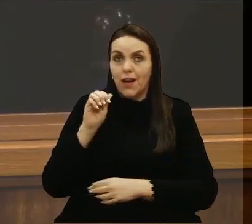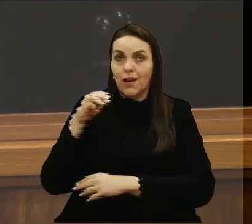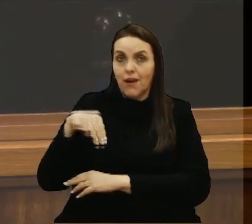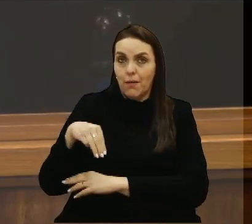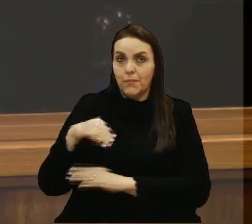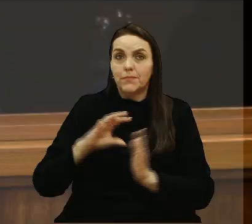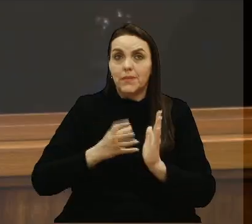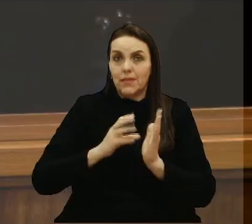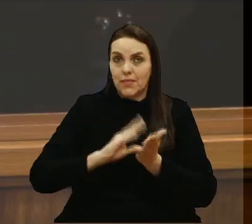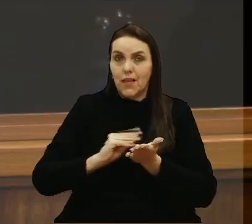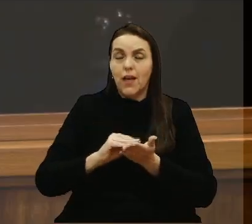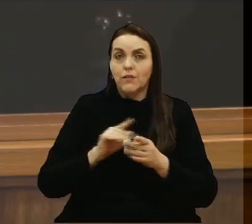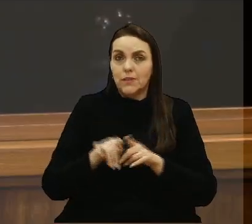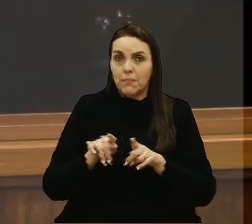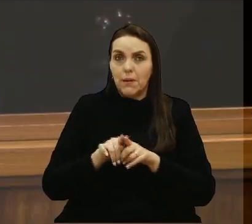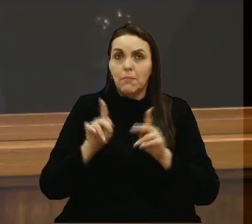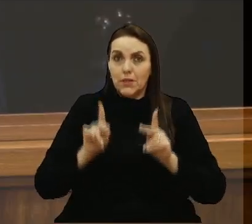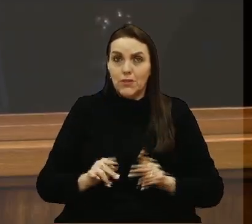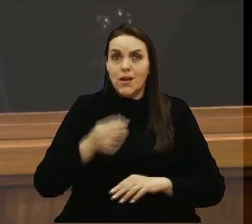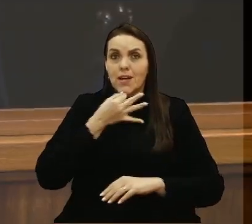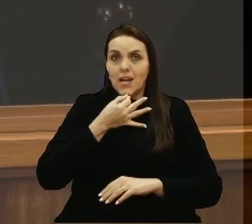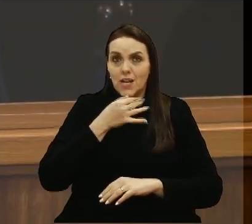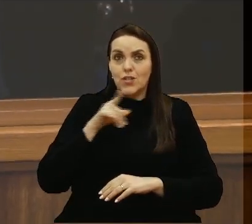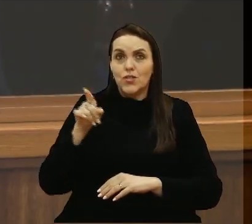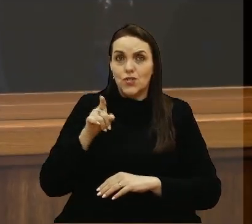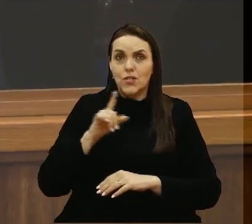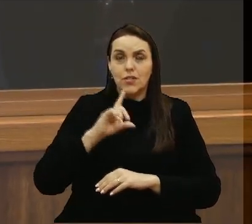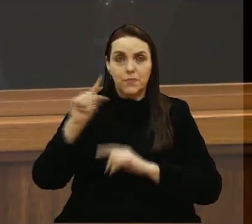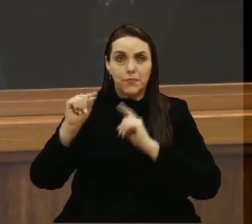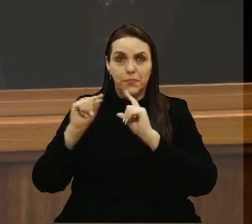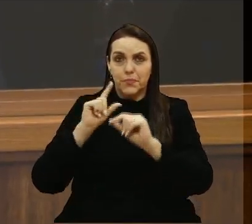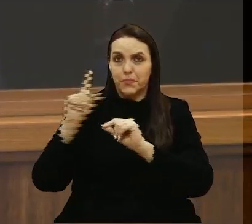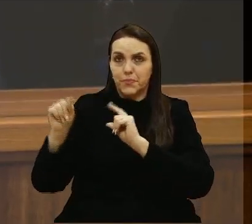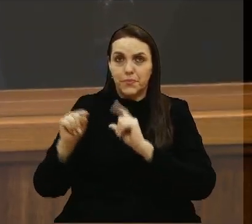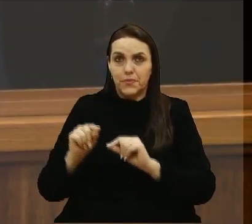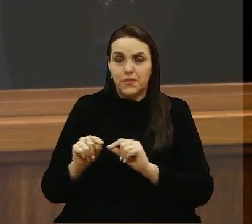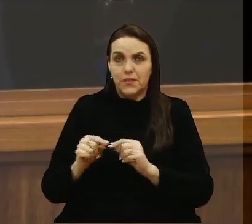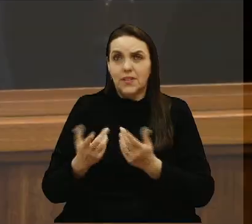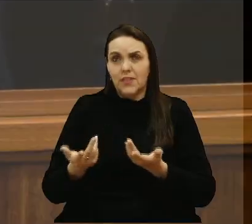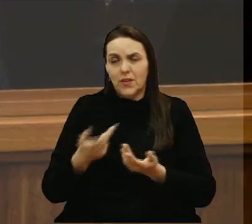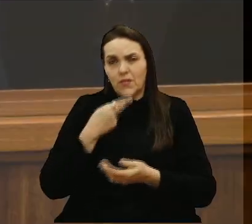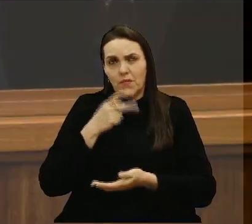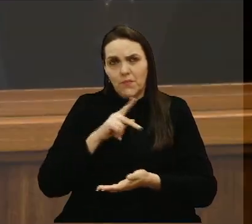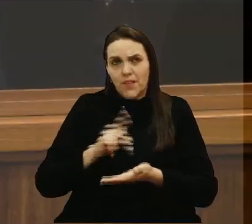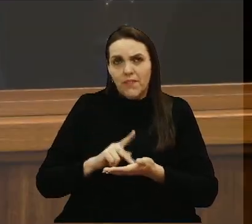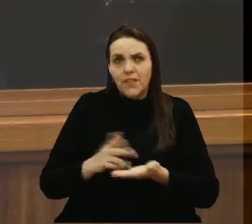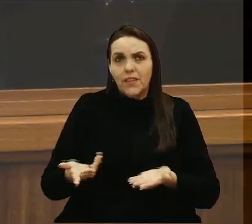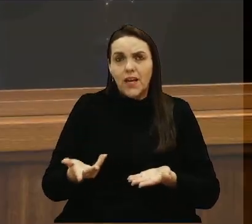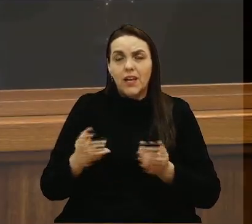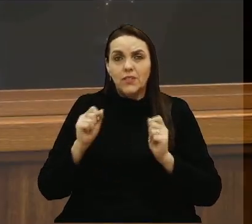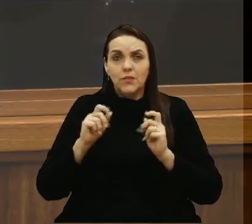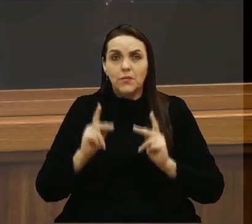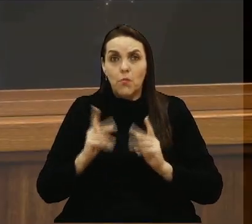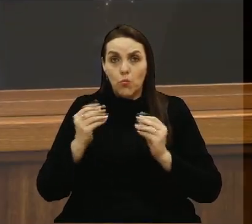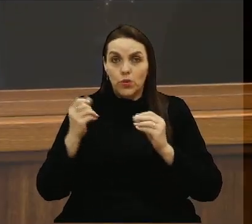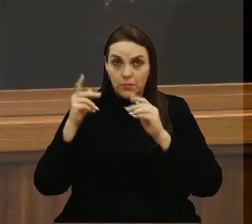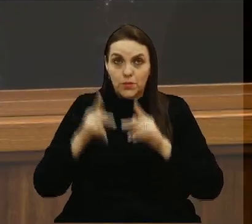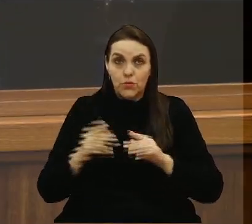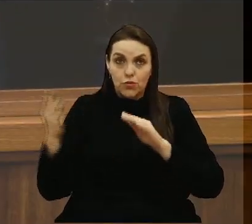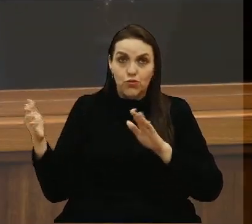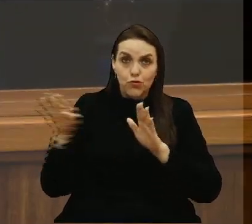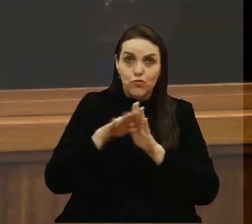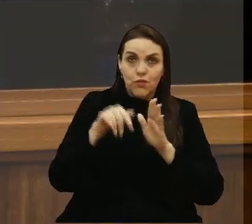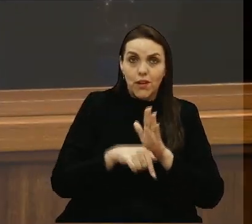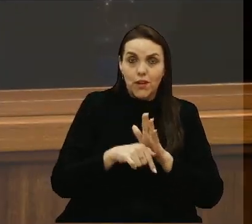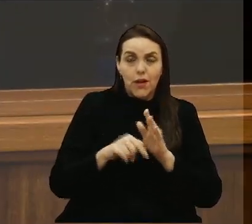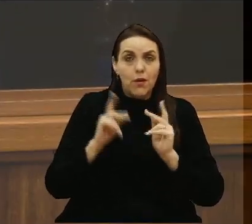porque também tem muitas pessoas de Caxias que vão para outros lugares. Então, vamos ser sinceros, tem muita gente que entra aqui, tem muita gente